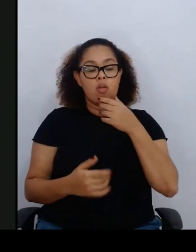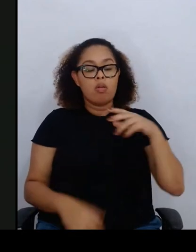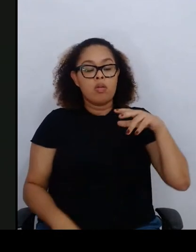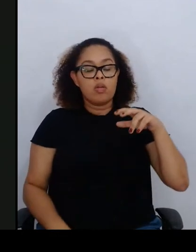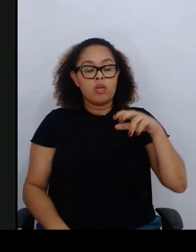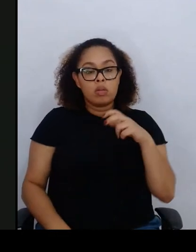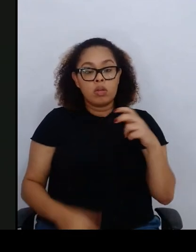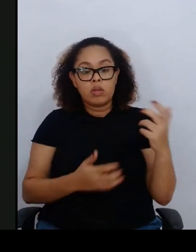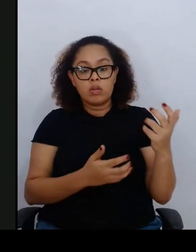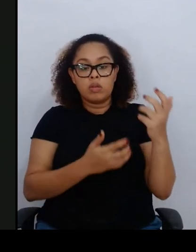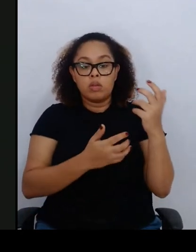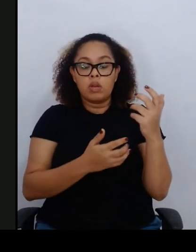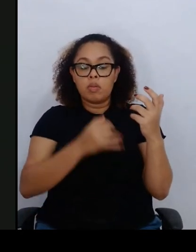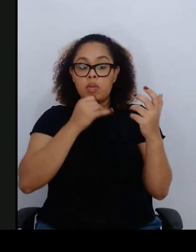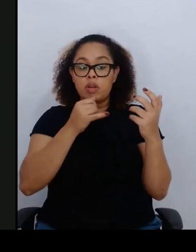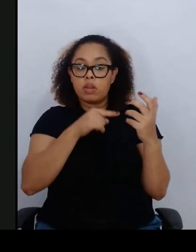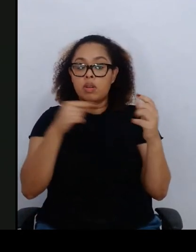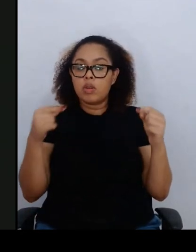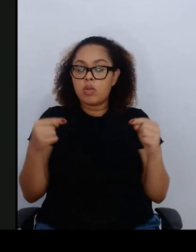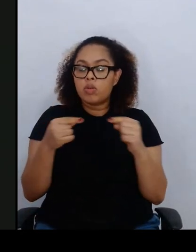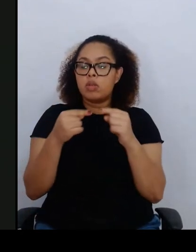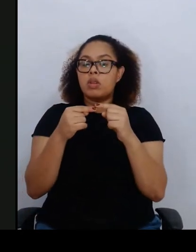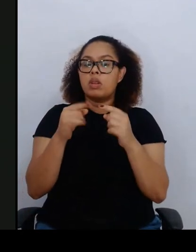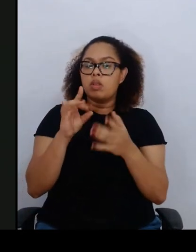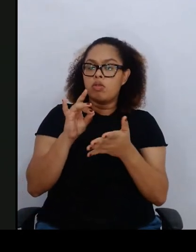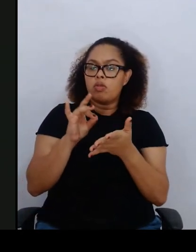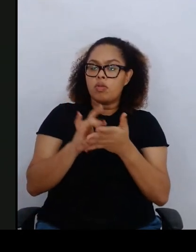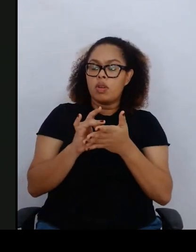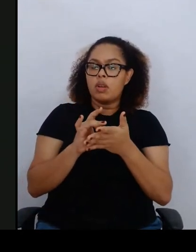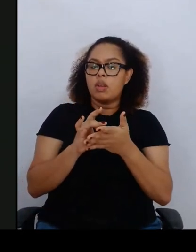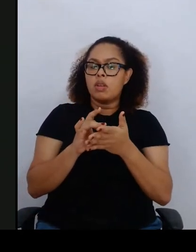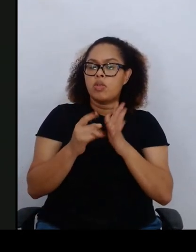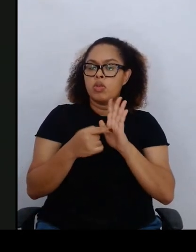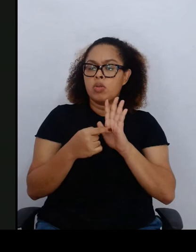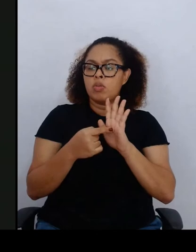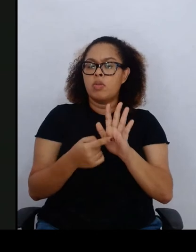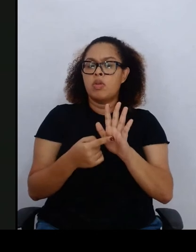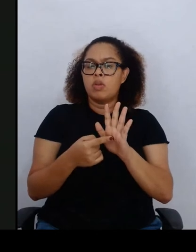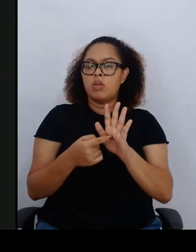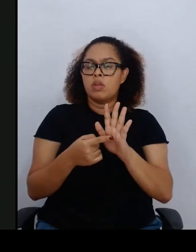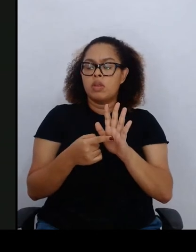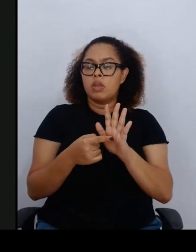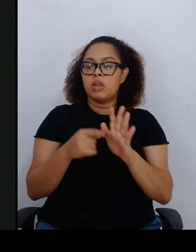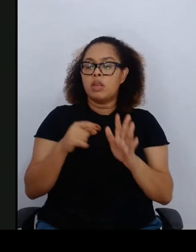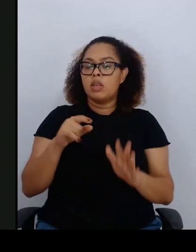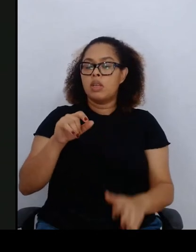evidências diretas de que a obra realmente retrate e acobi